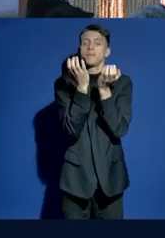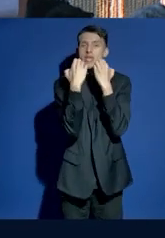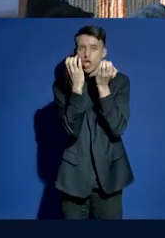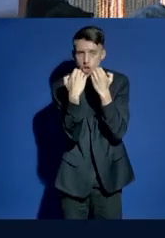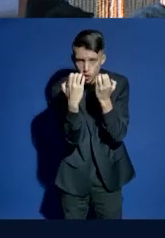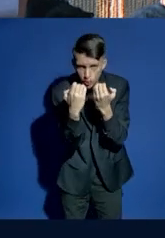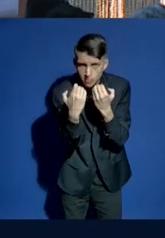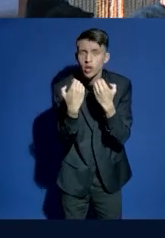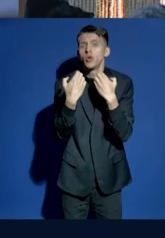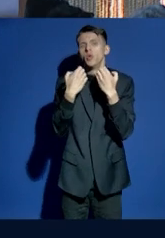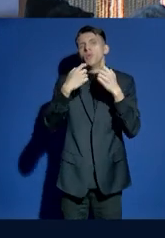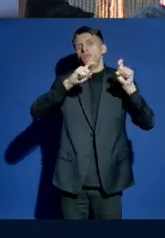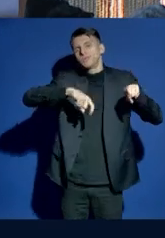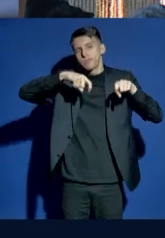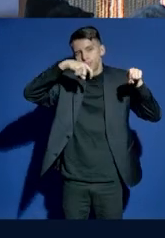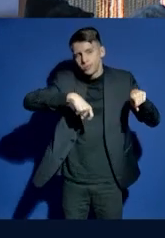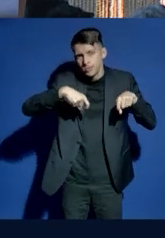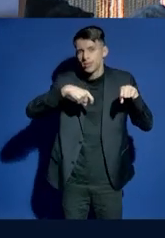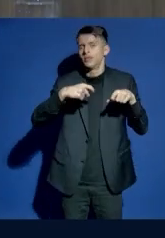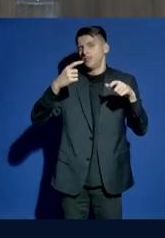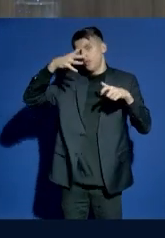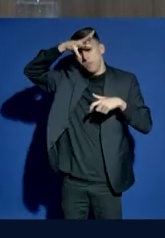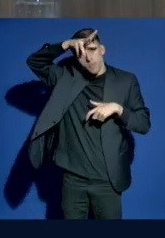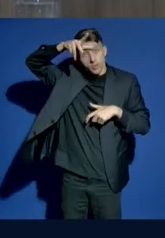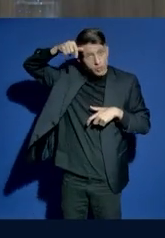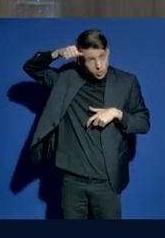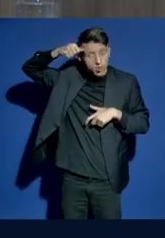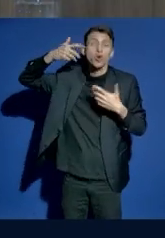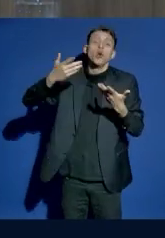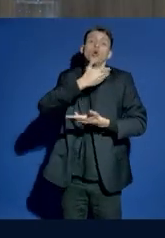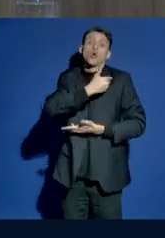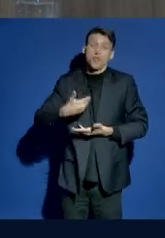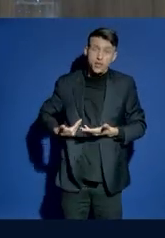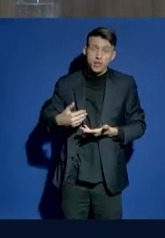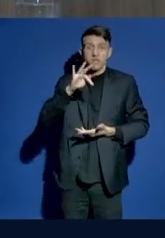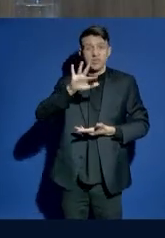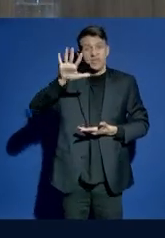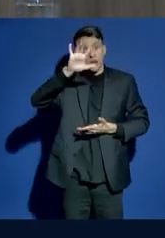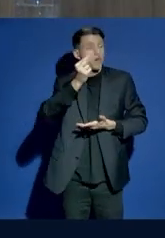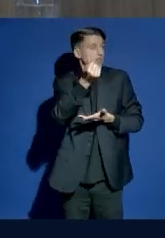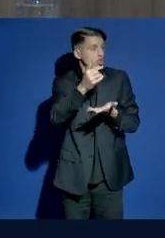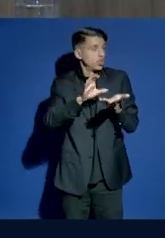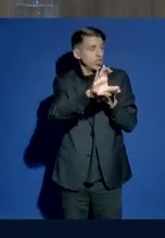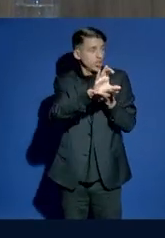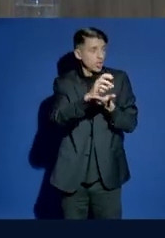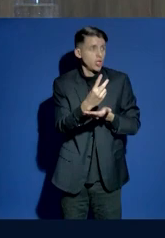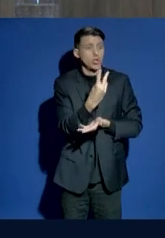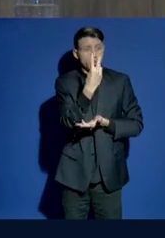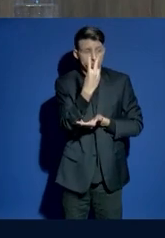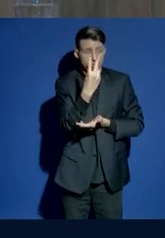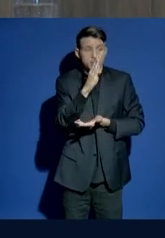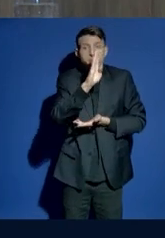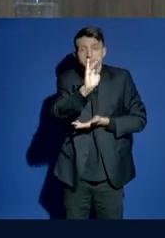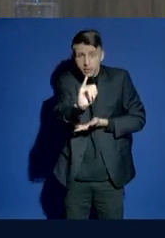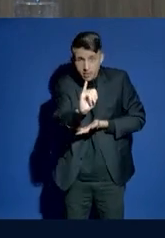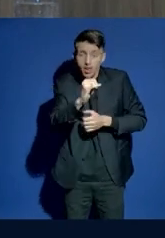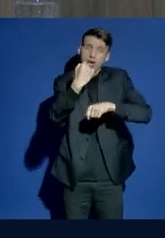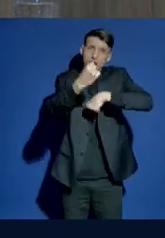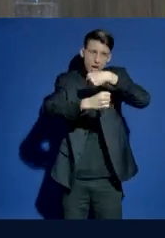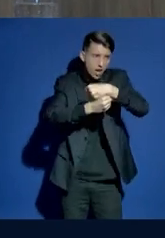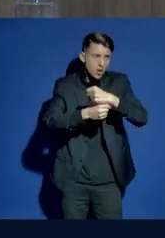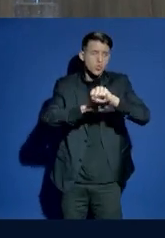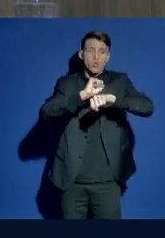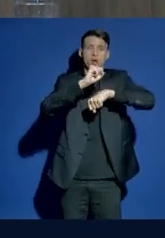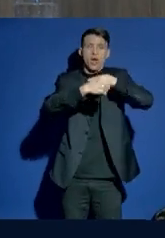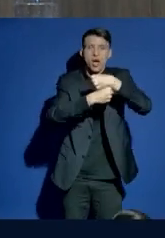que acontecia no Centro-Oeste, em especial no Mato Grosso. O governo federal colocava 1 bilhão, 2 bilhões, 3 bilhões por ano nos programas de